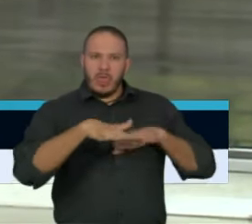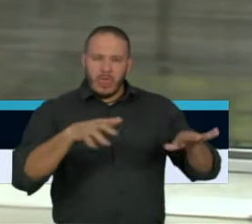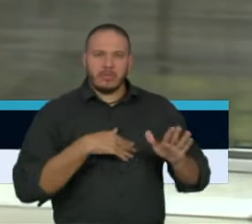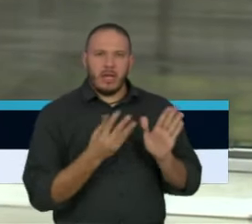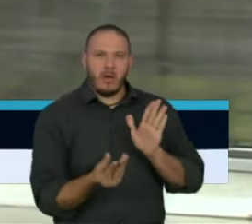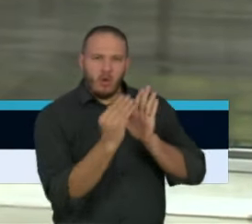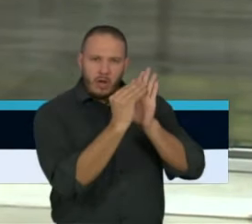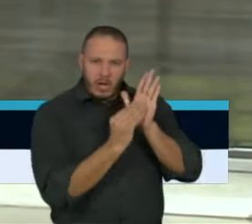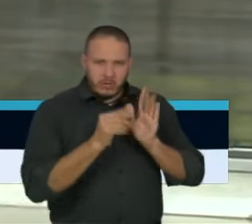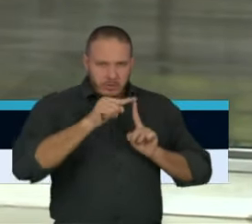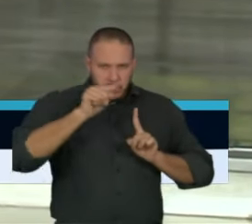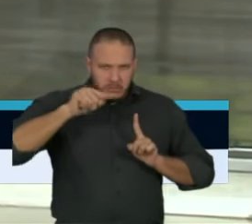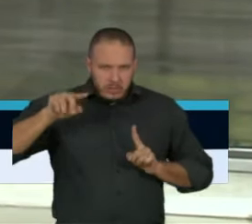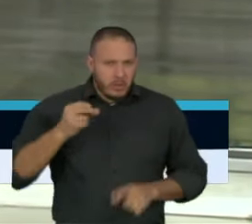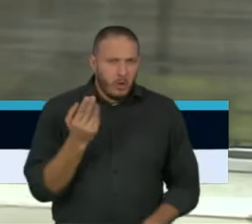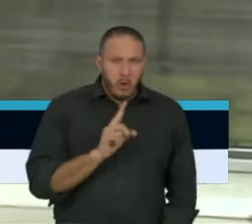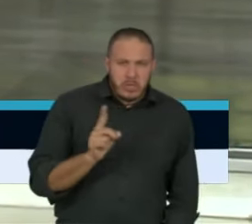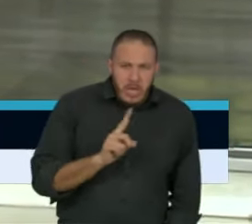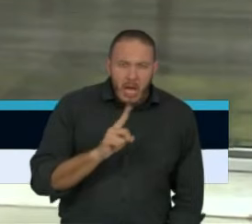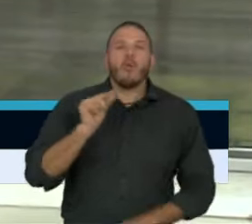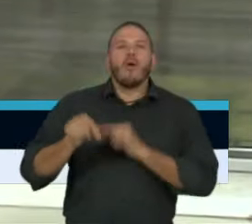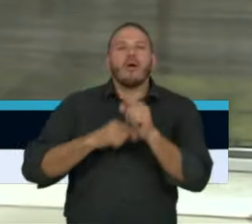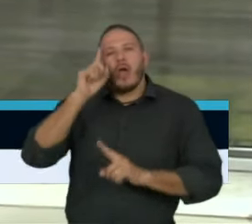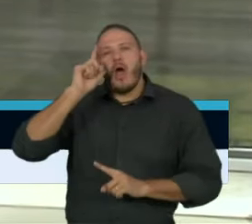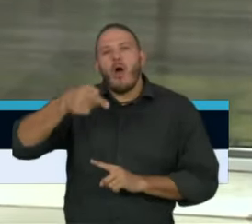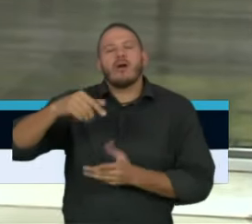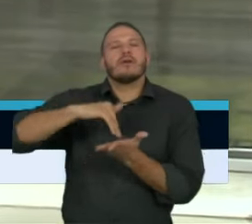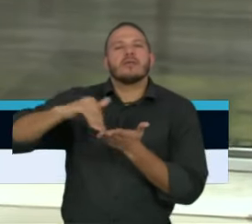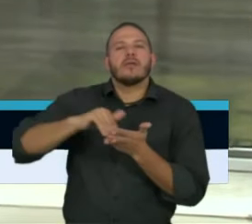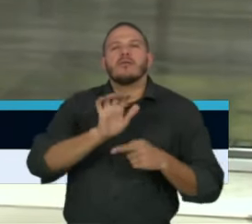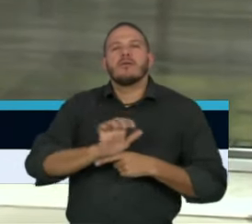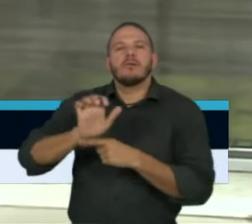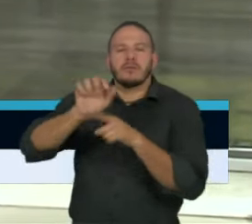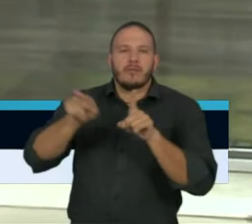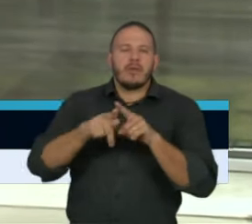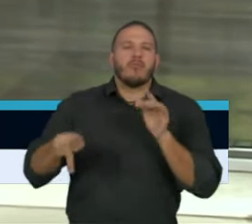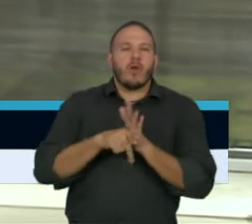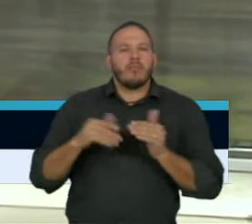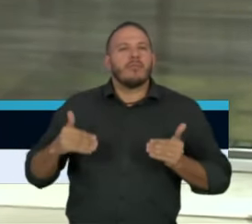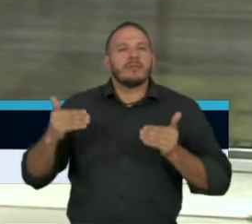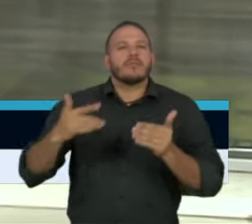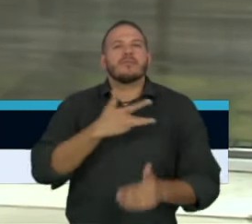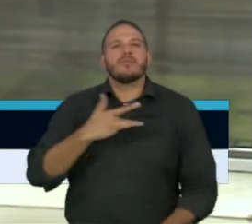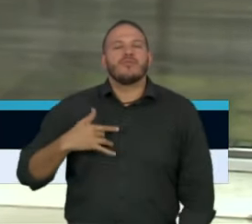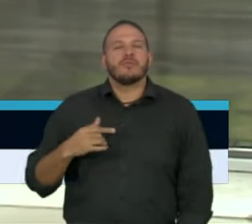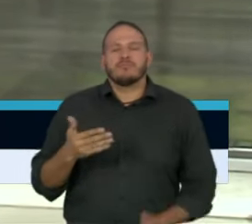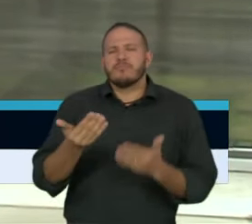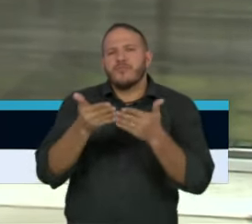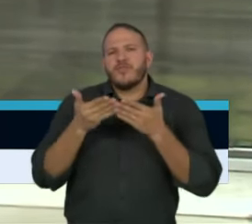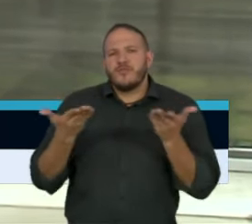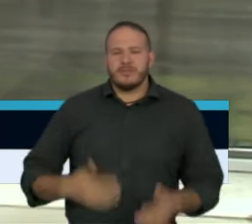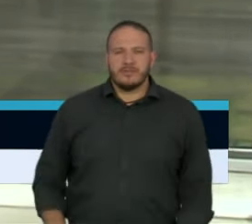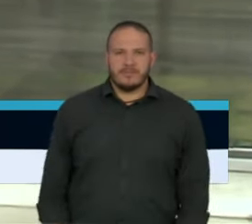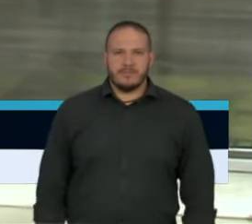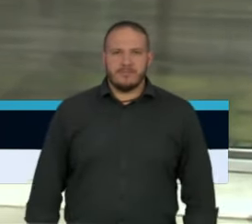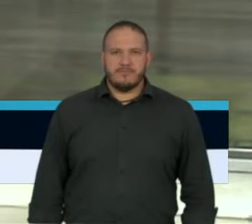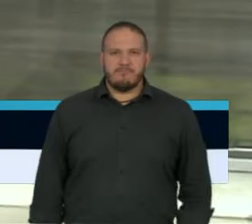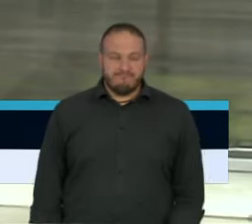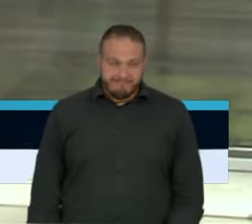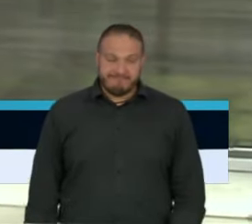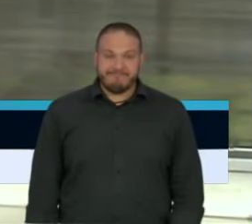notificados ou não? Qual é a ordem da Secretaria Estadual e do Ministério da Saúde, por favor? Maria, a pergunta